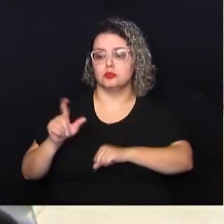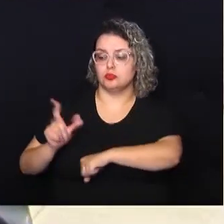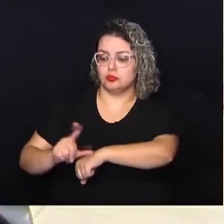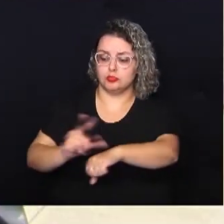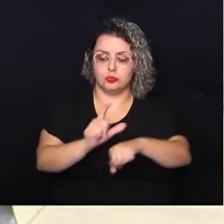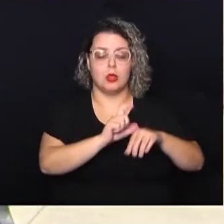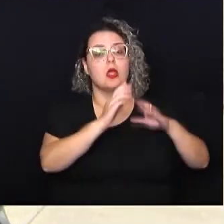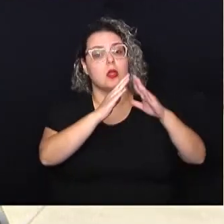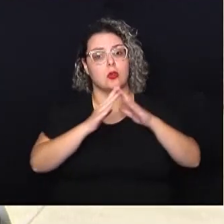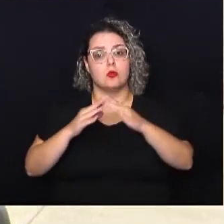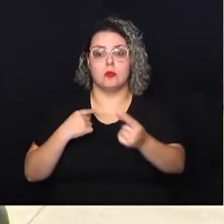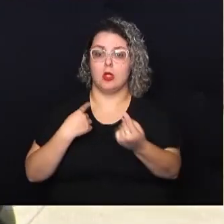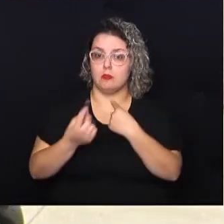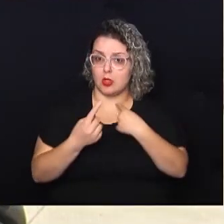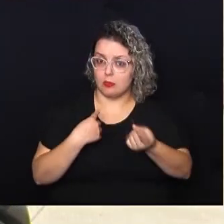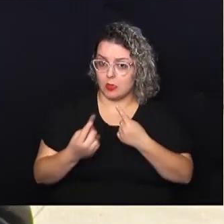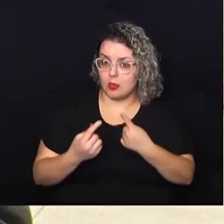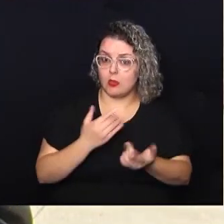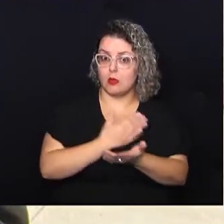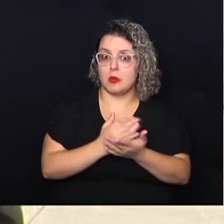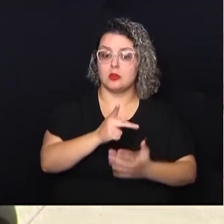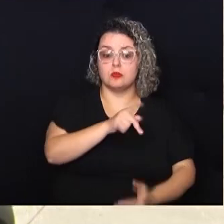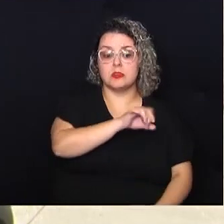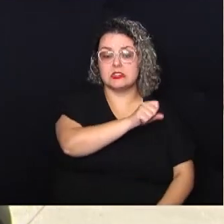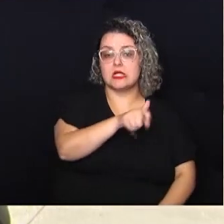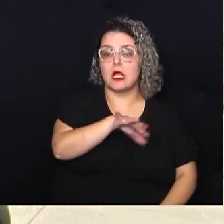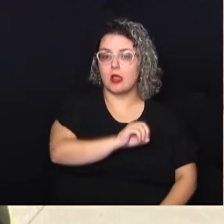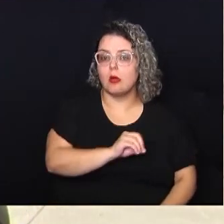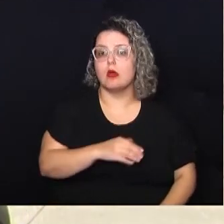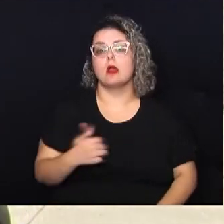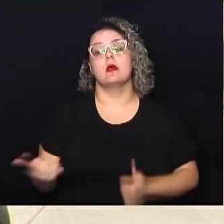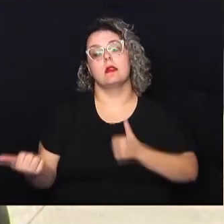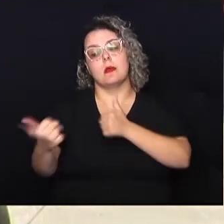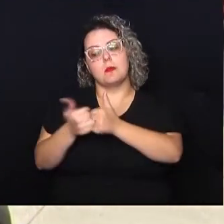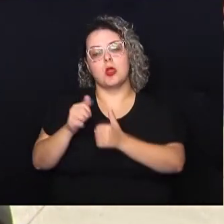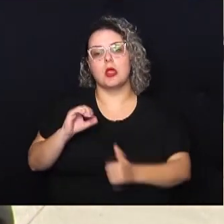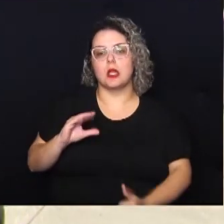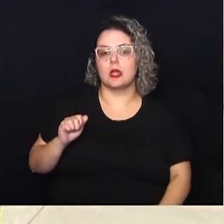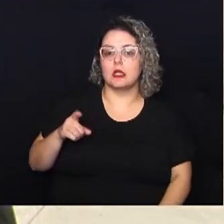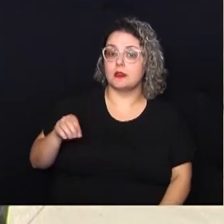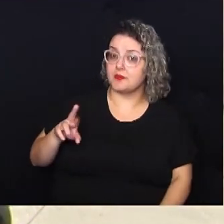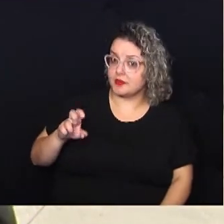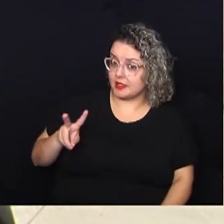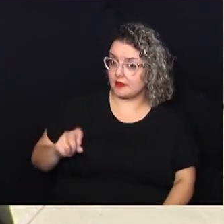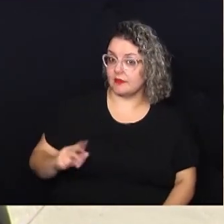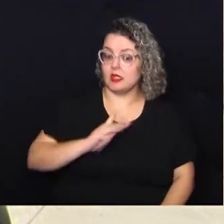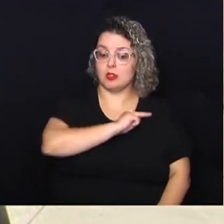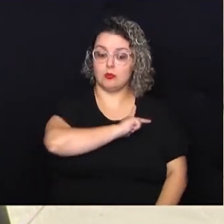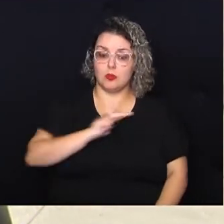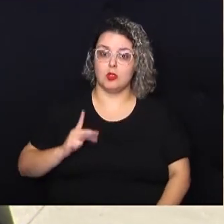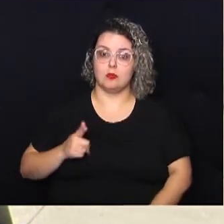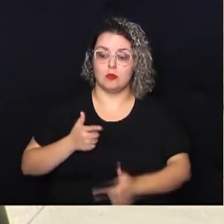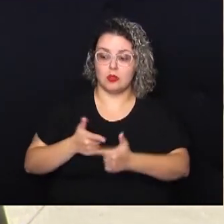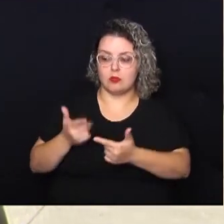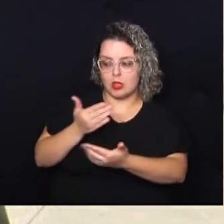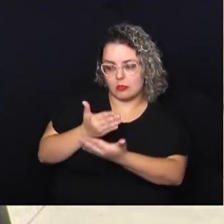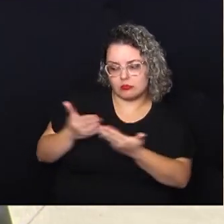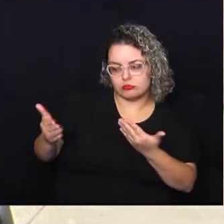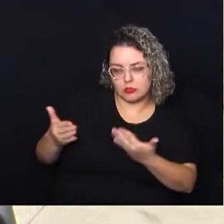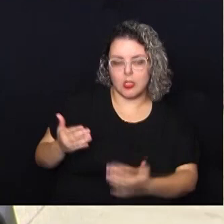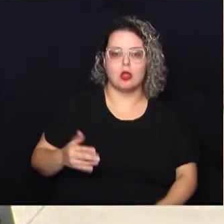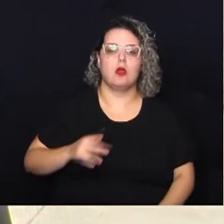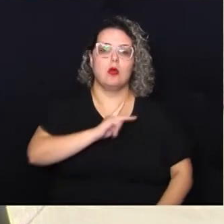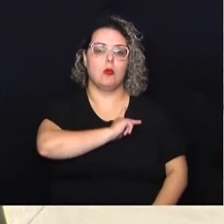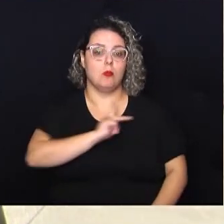moradores desta avenida, onde começa no Pissarrão, vai até próximo ao Candreva, na ponte, divisa com a Ponte Preta. E é